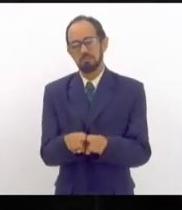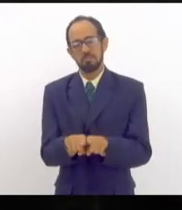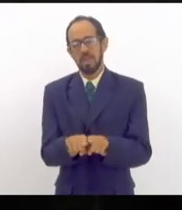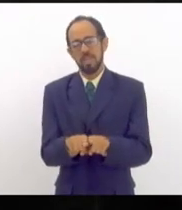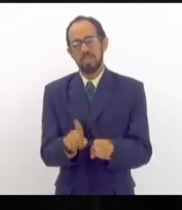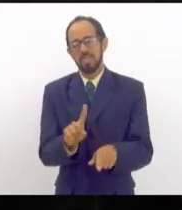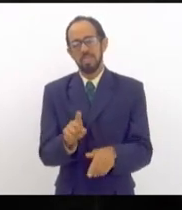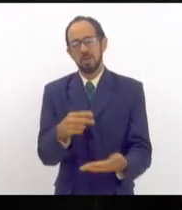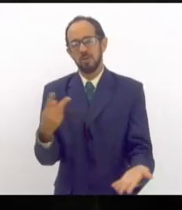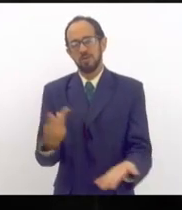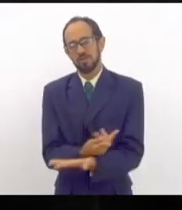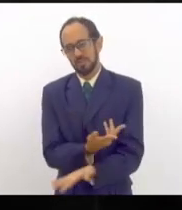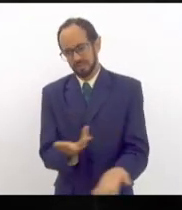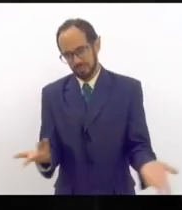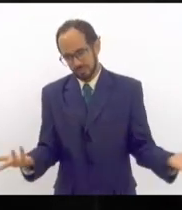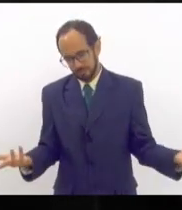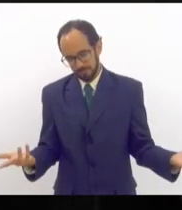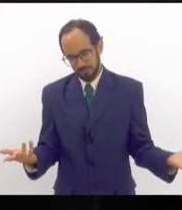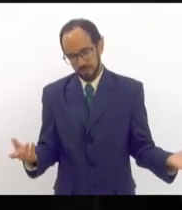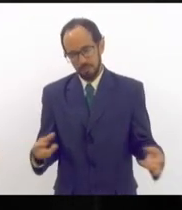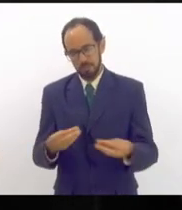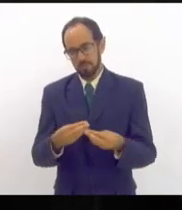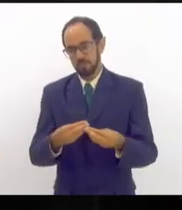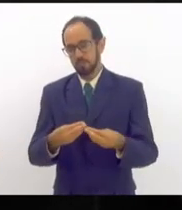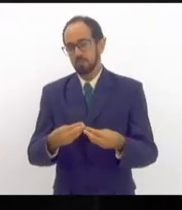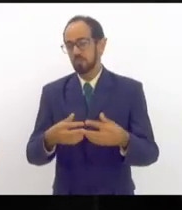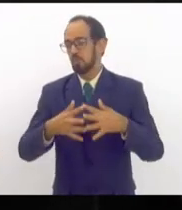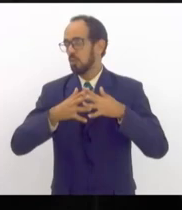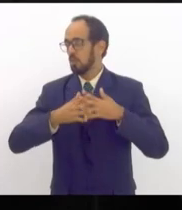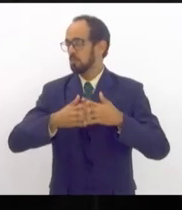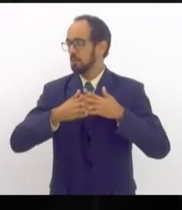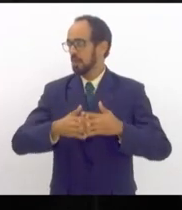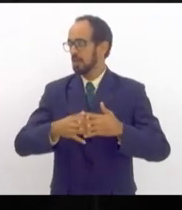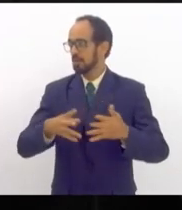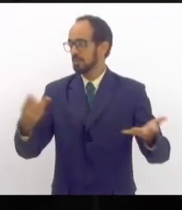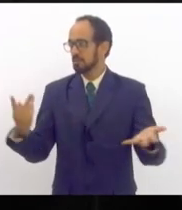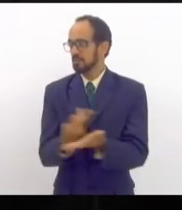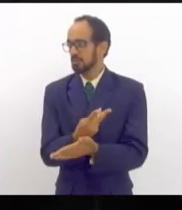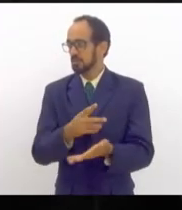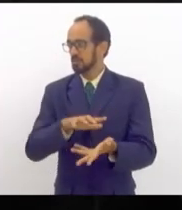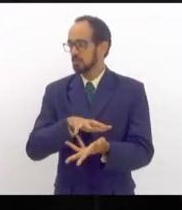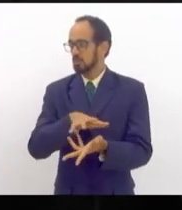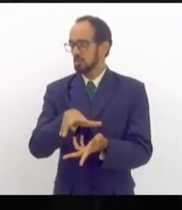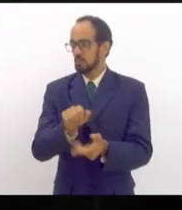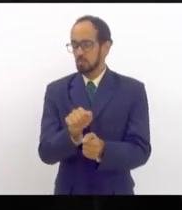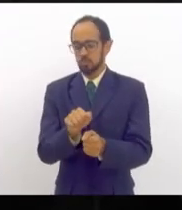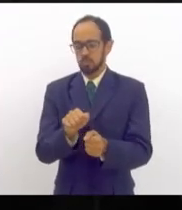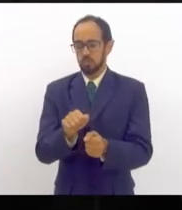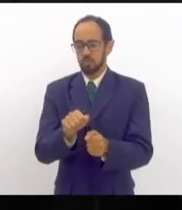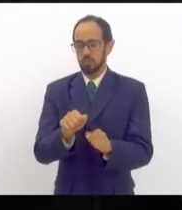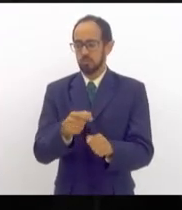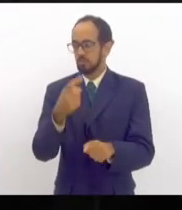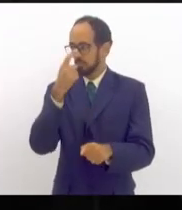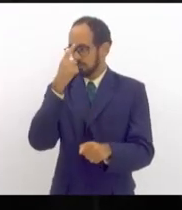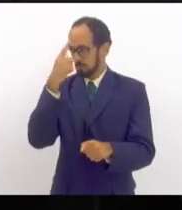porque tem mais difícil no mundo é alguém fazer uma previsão e antes